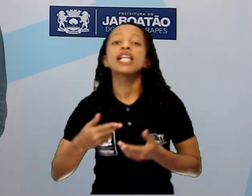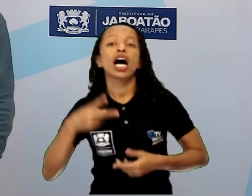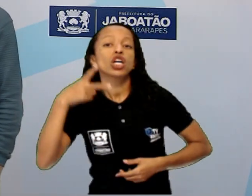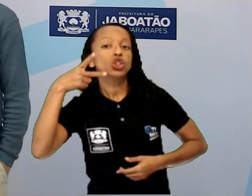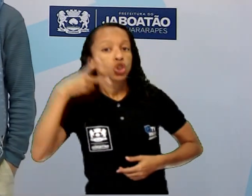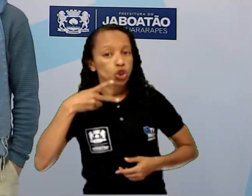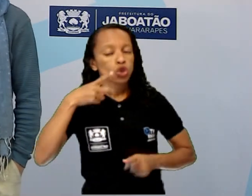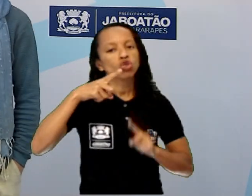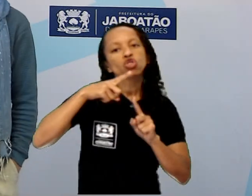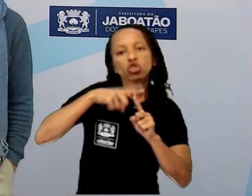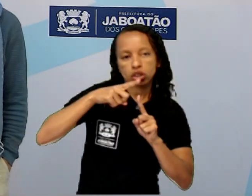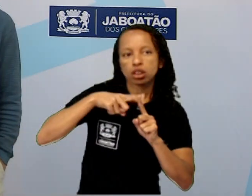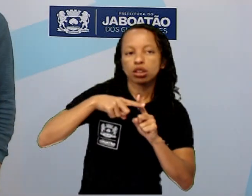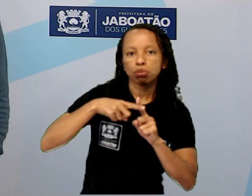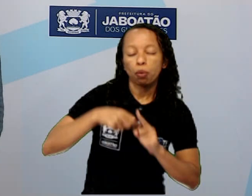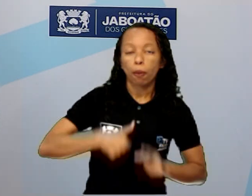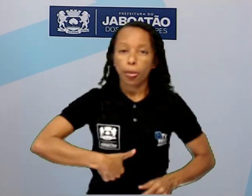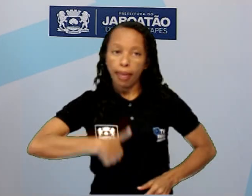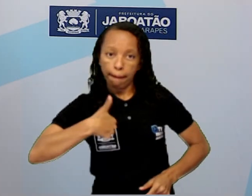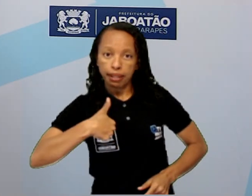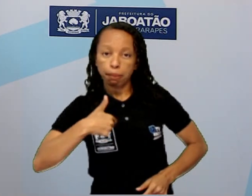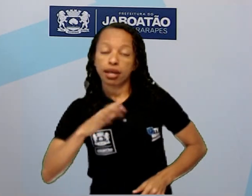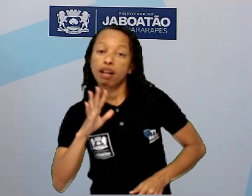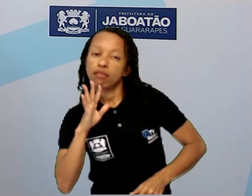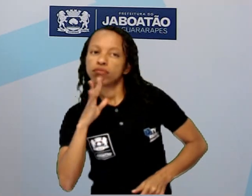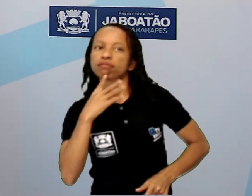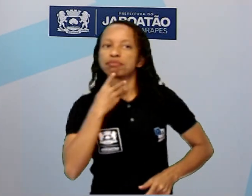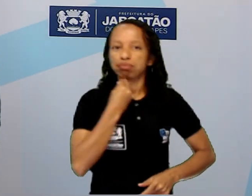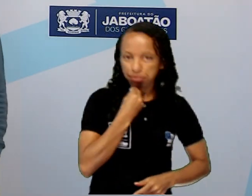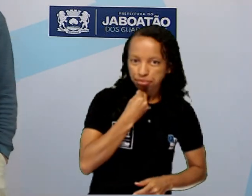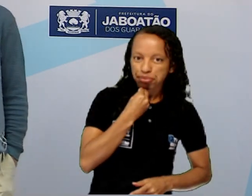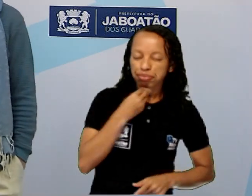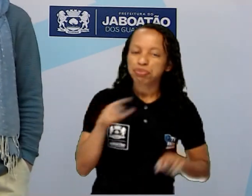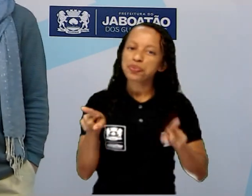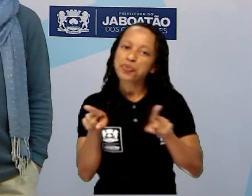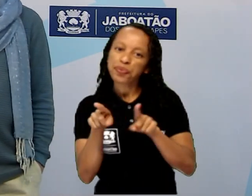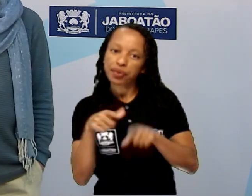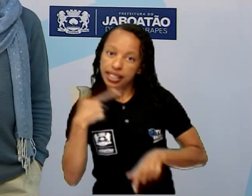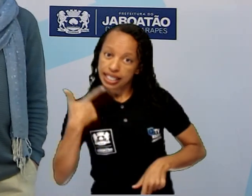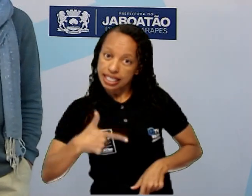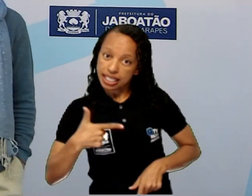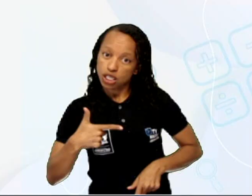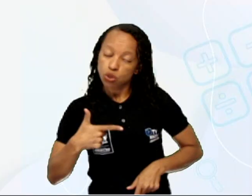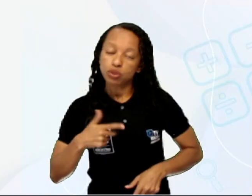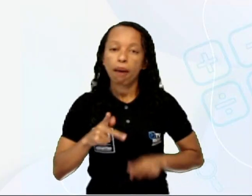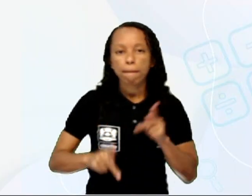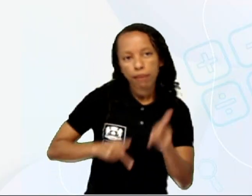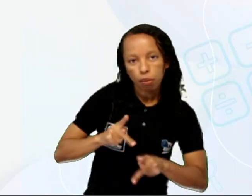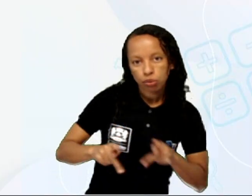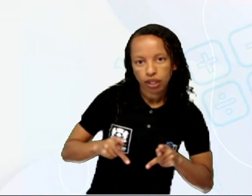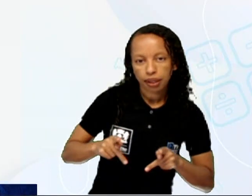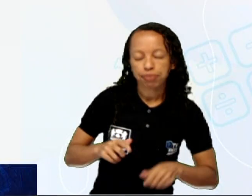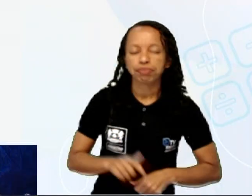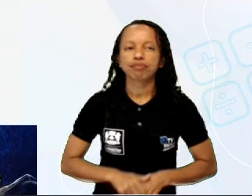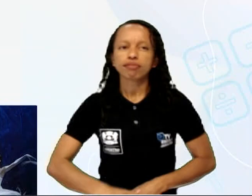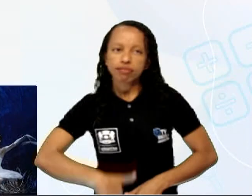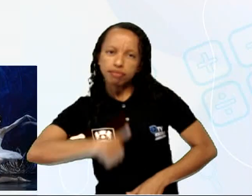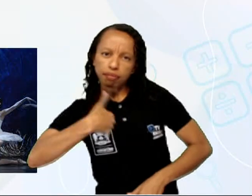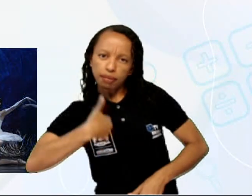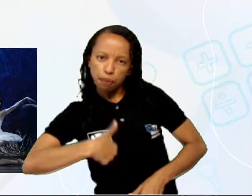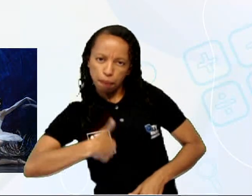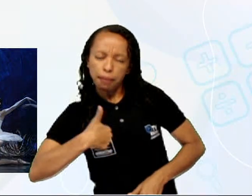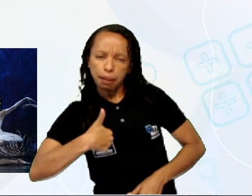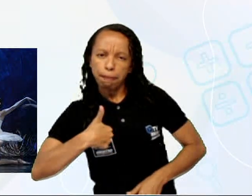cultura erudita e a cultura popular. O que seria a cultura erudita? É a cultura clássica,